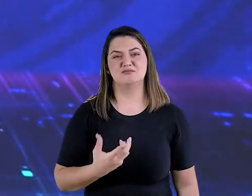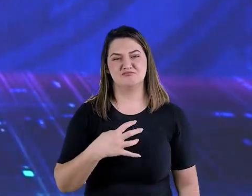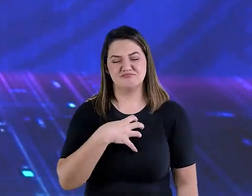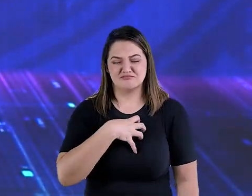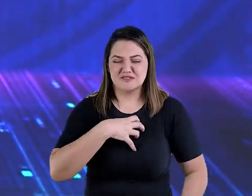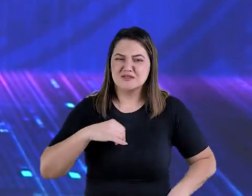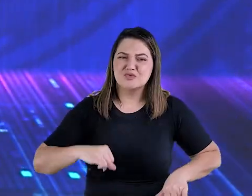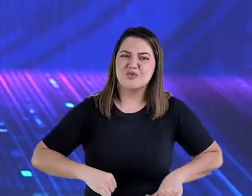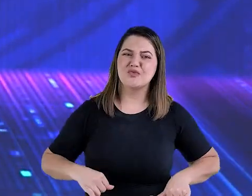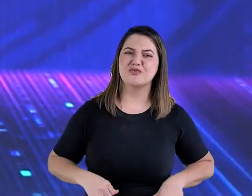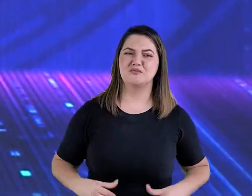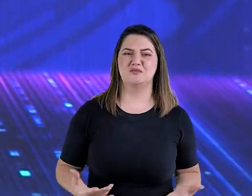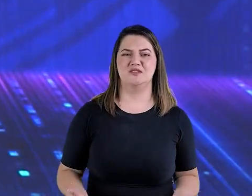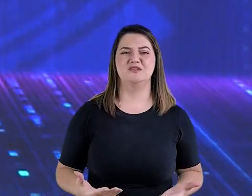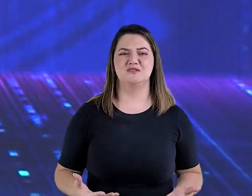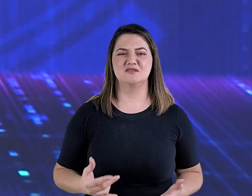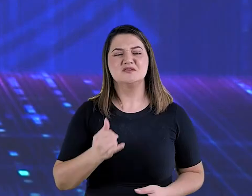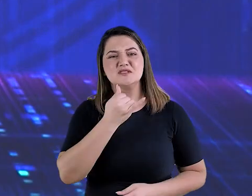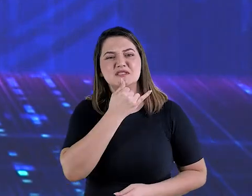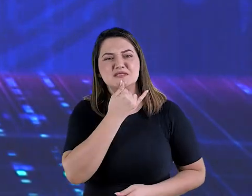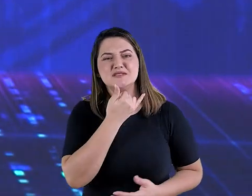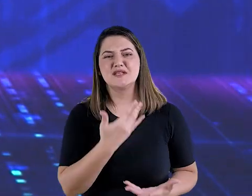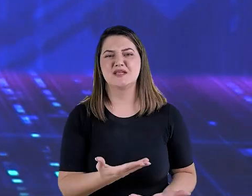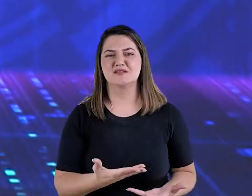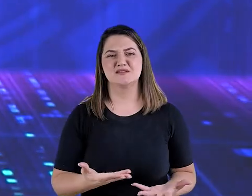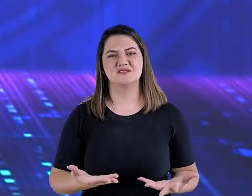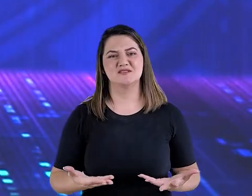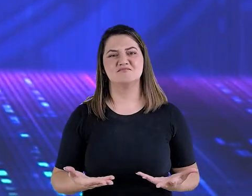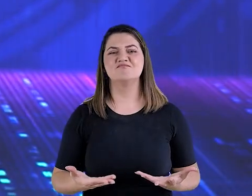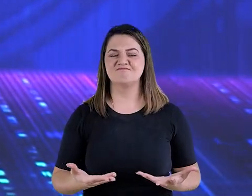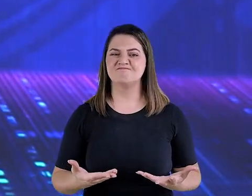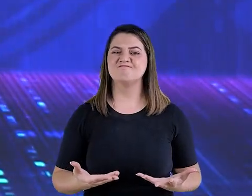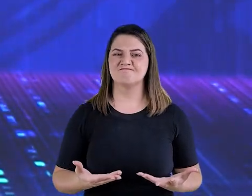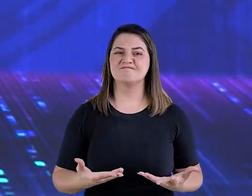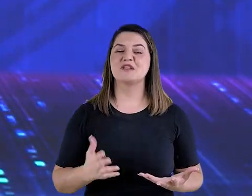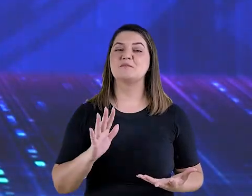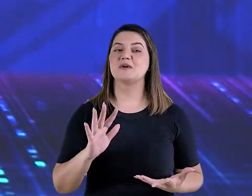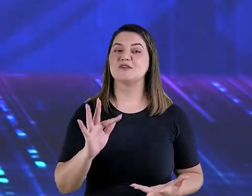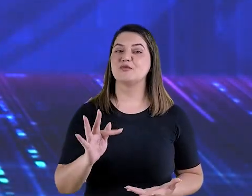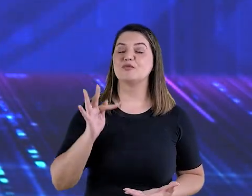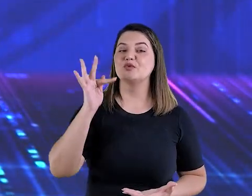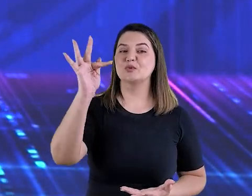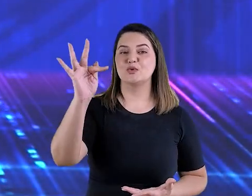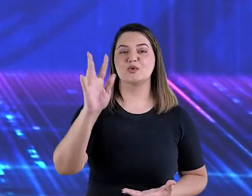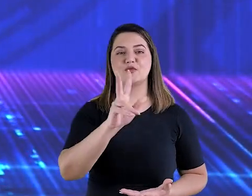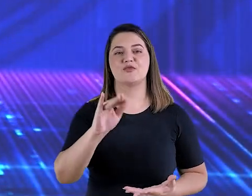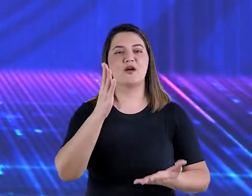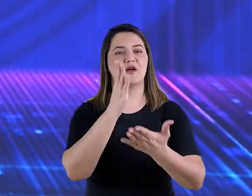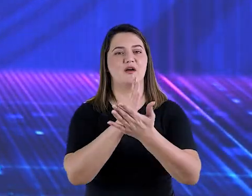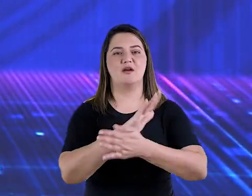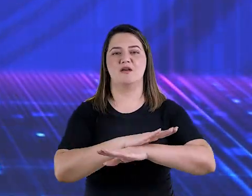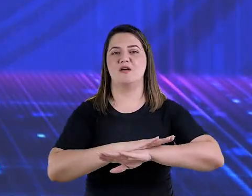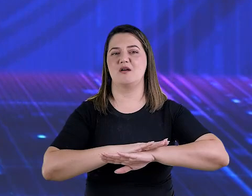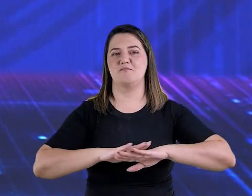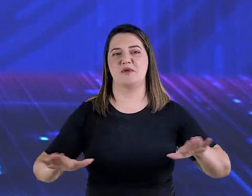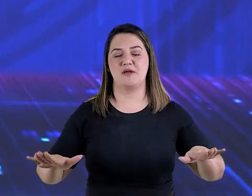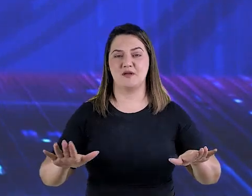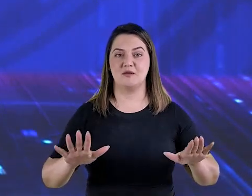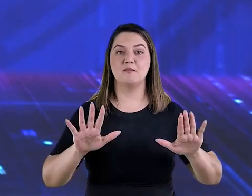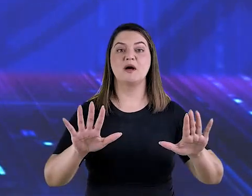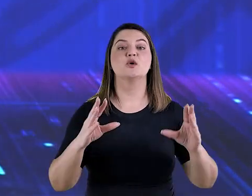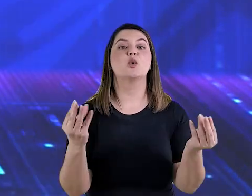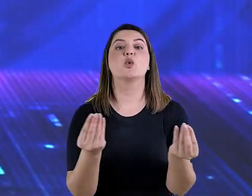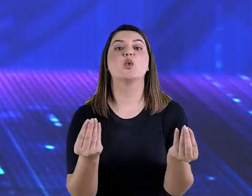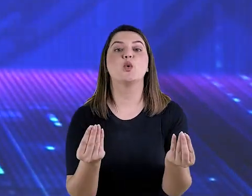O sofrimento que hoje nós carregamos, a tristeza daqueles que se foram, tudo isso vai acabar. Só que nós temos